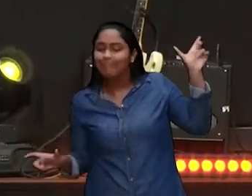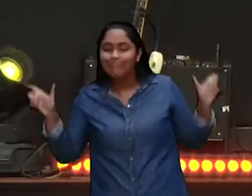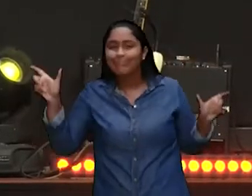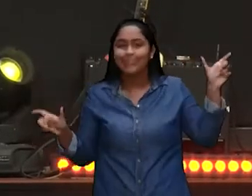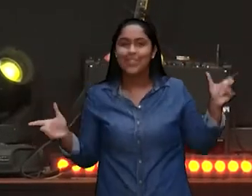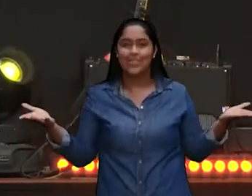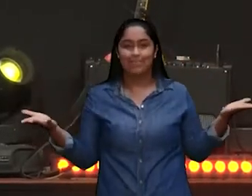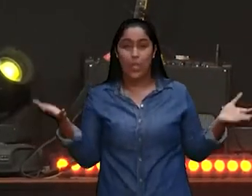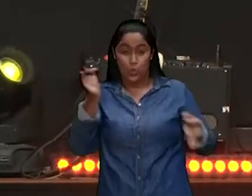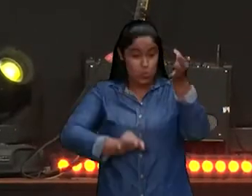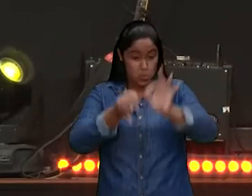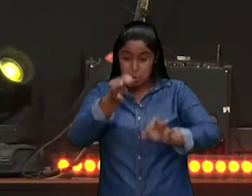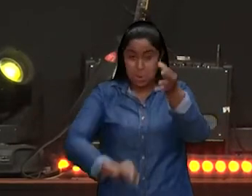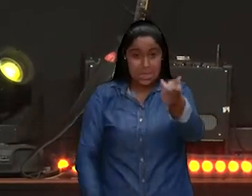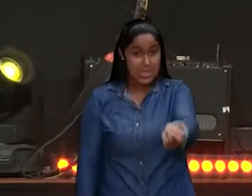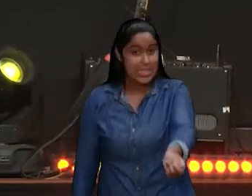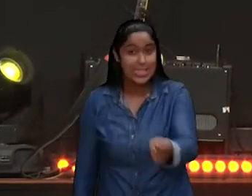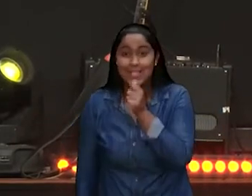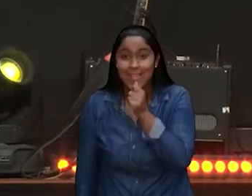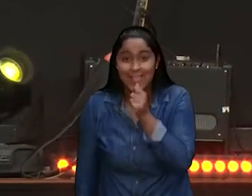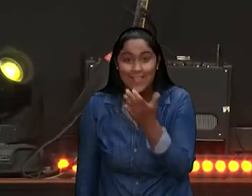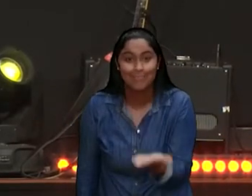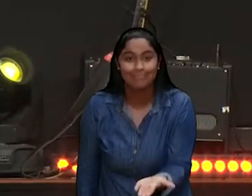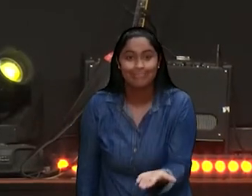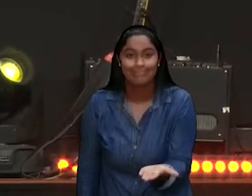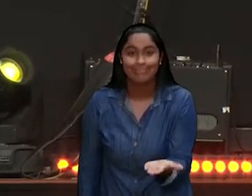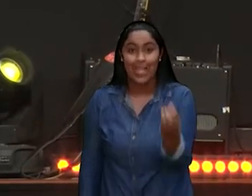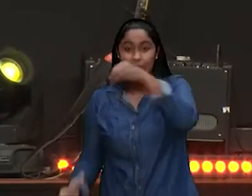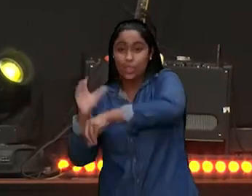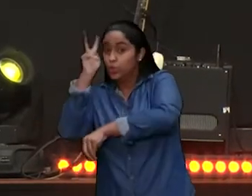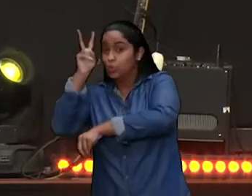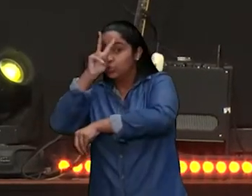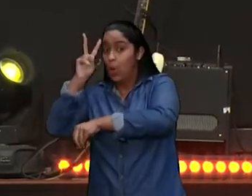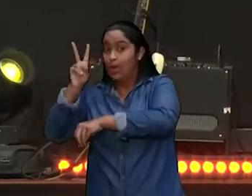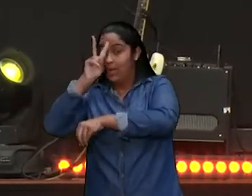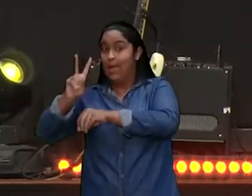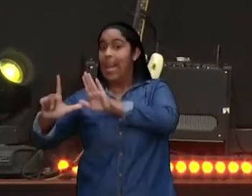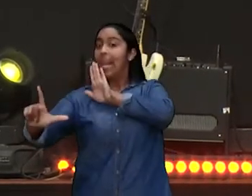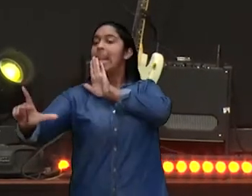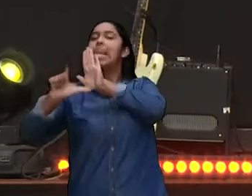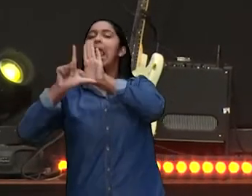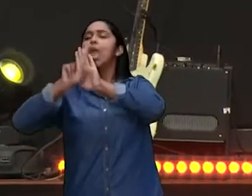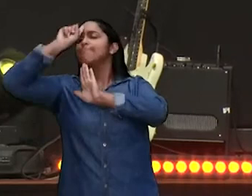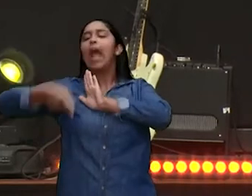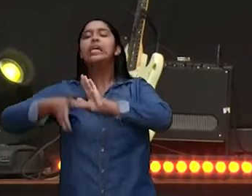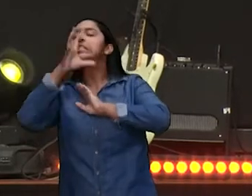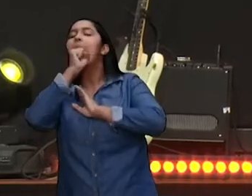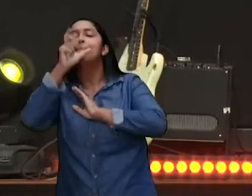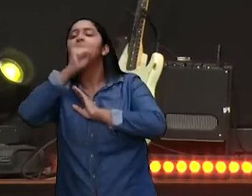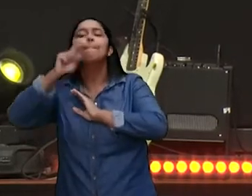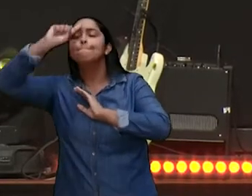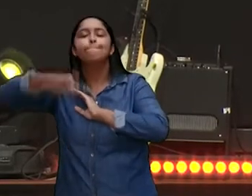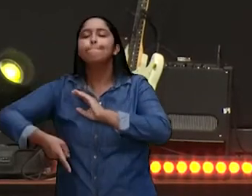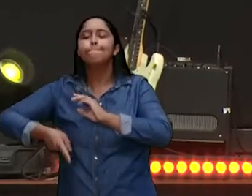e a gente tem as leis dos sábados é mas a gente não tem a honestidade de olhar